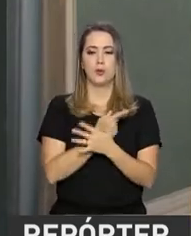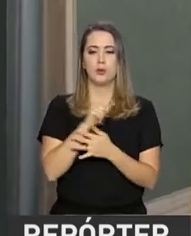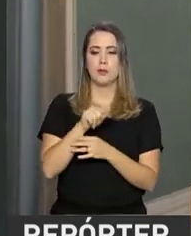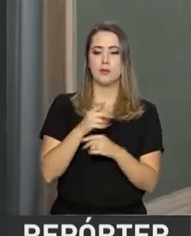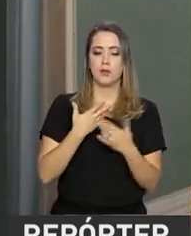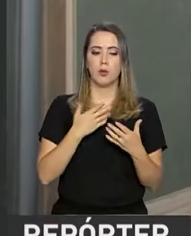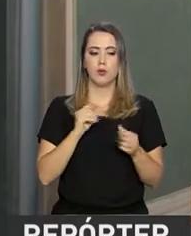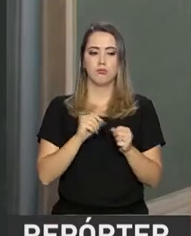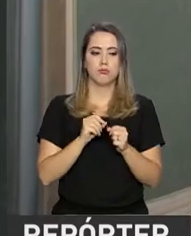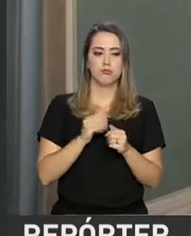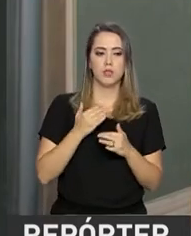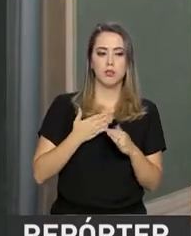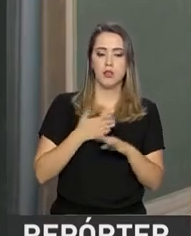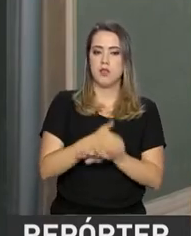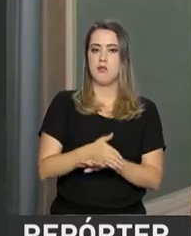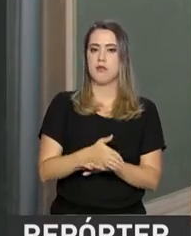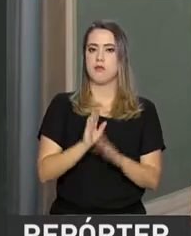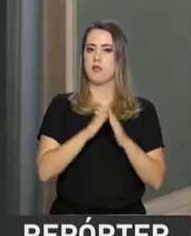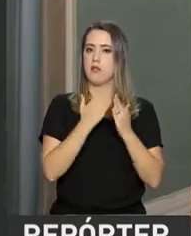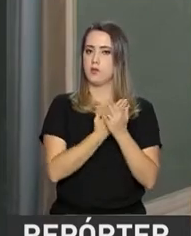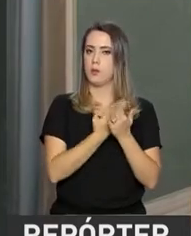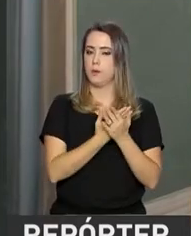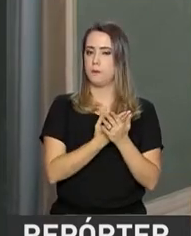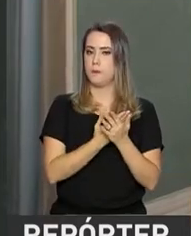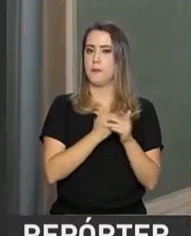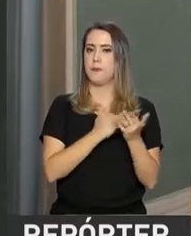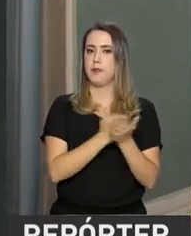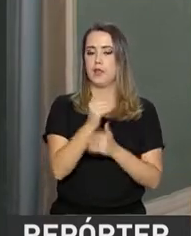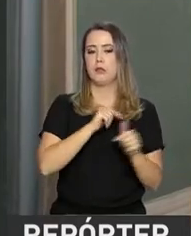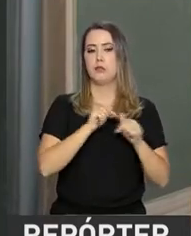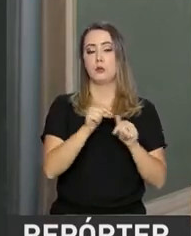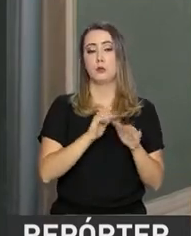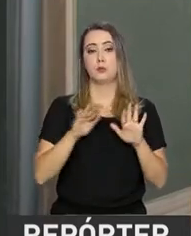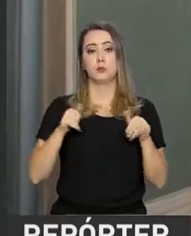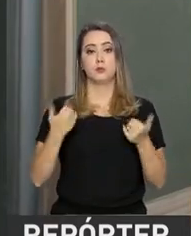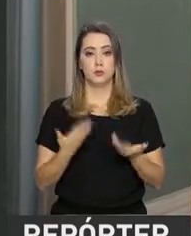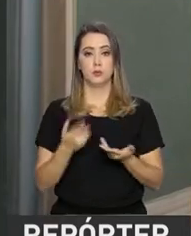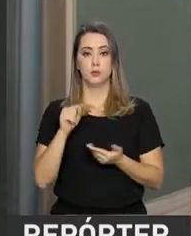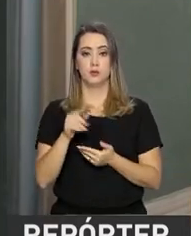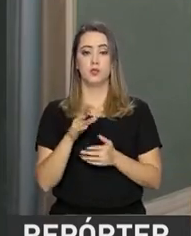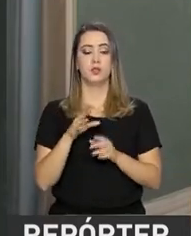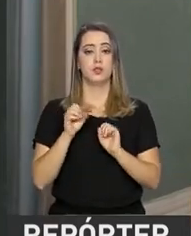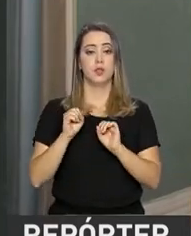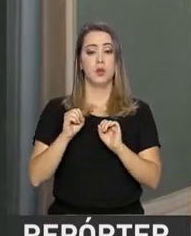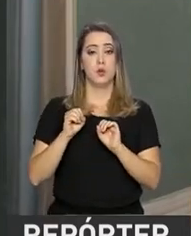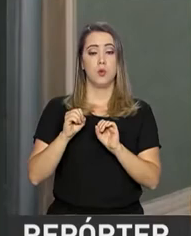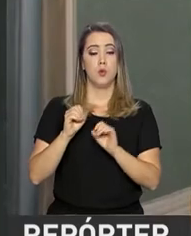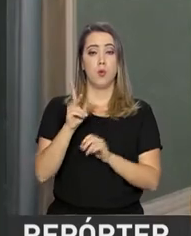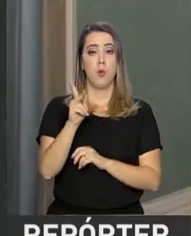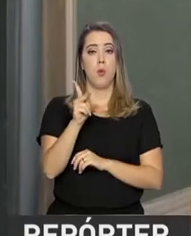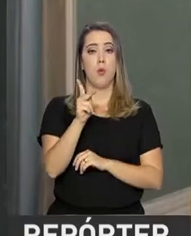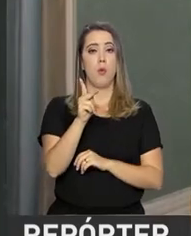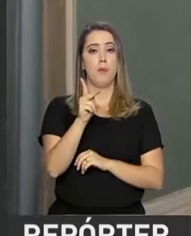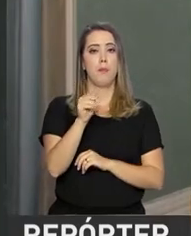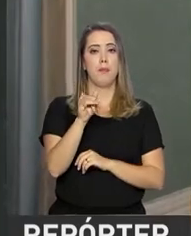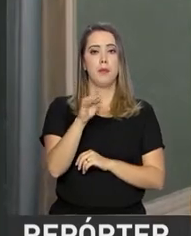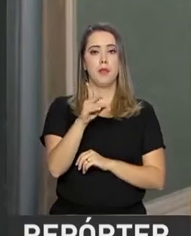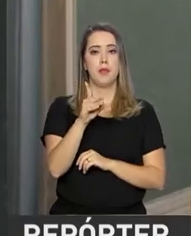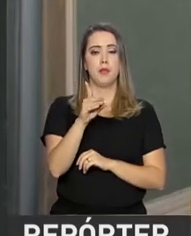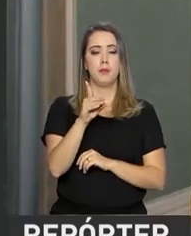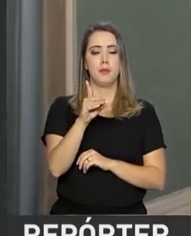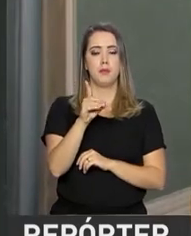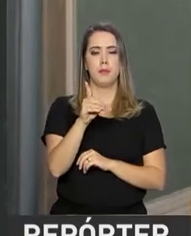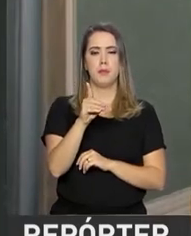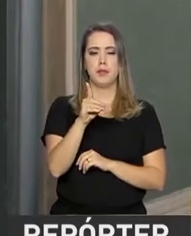porque o que vai acontecer com a gente entrar na escola e eu pedi pra ele sobre o que ele poderia proporcionar pra gente foi esse primeiro contato então